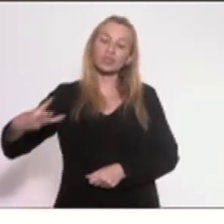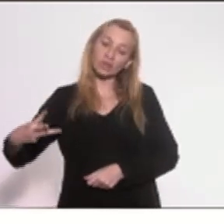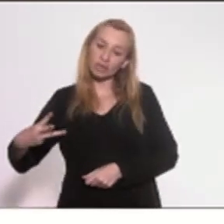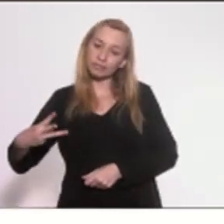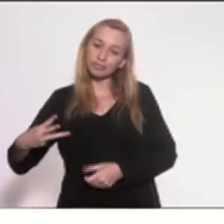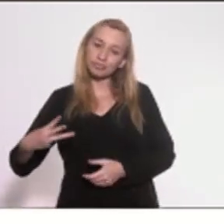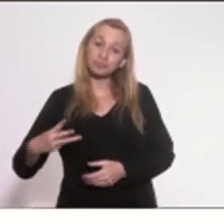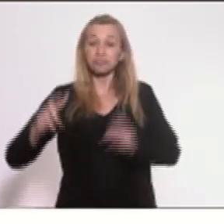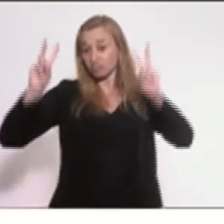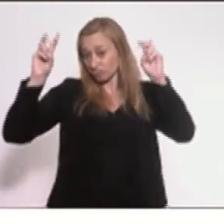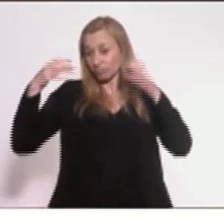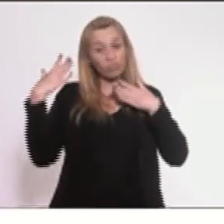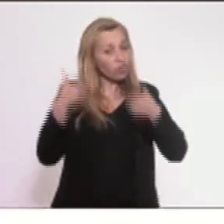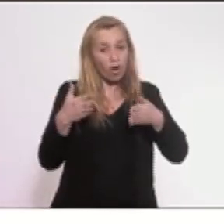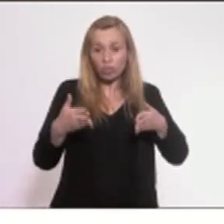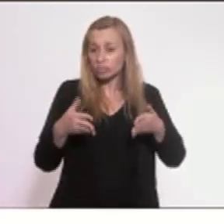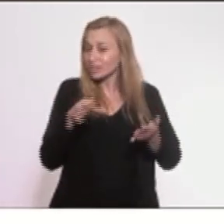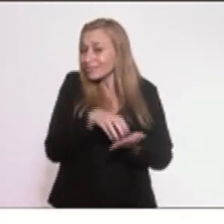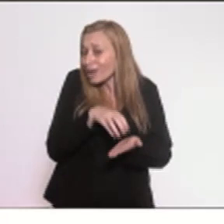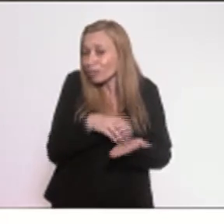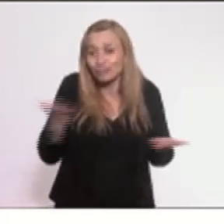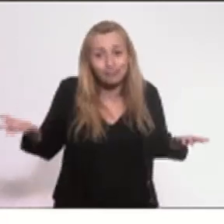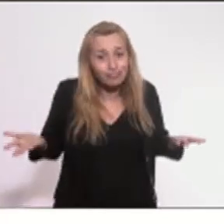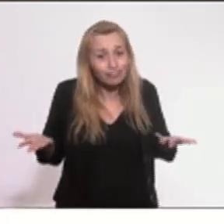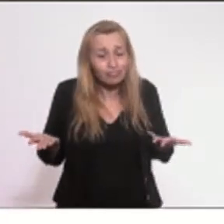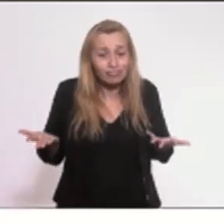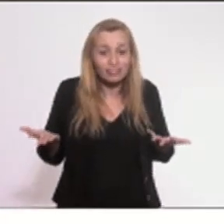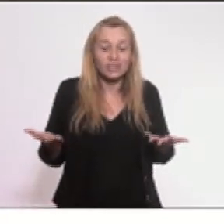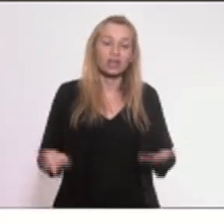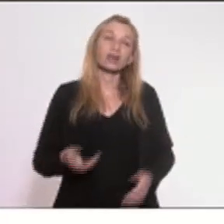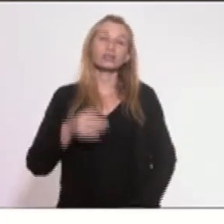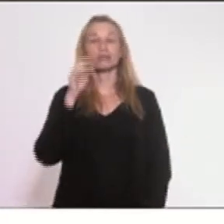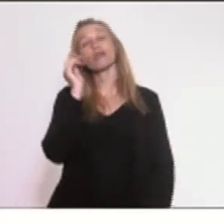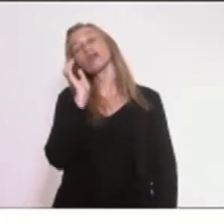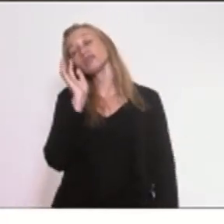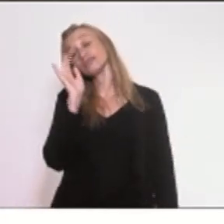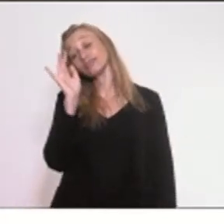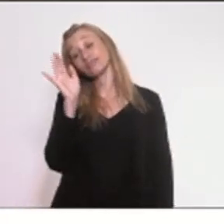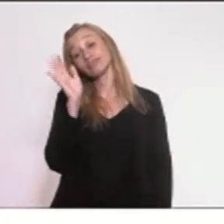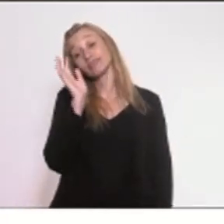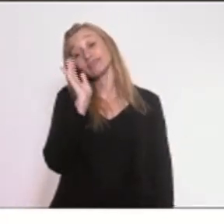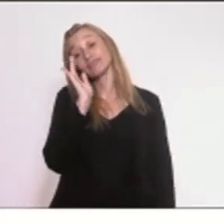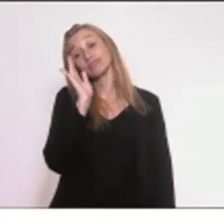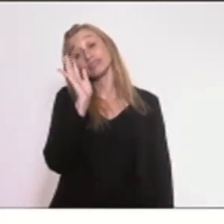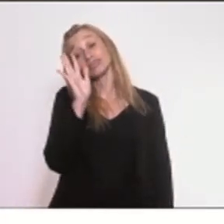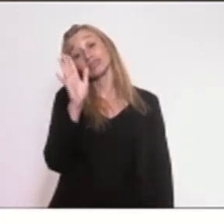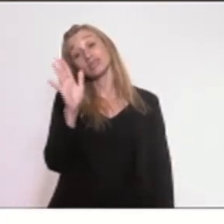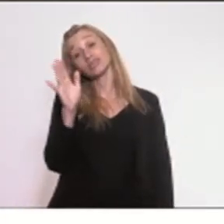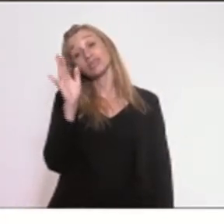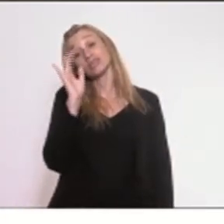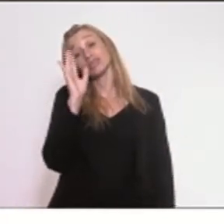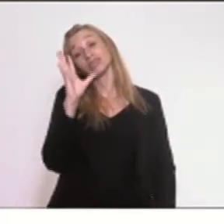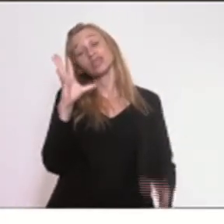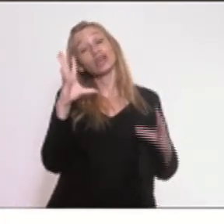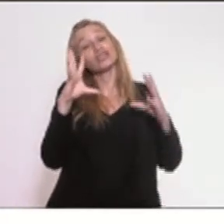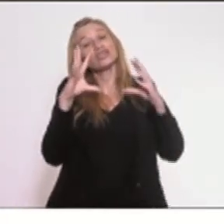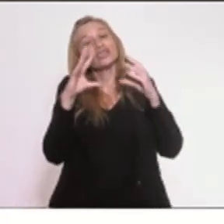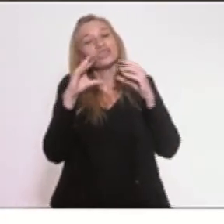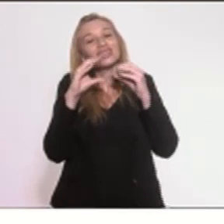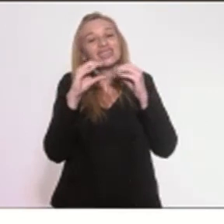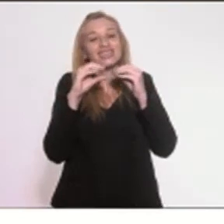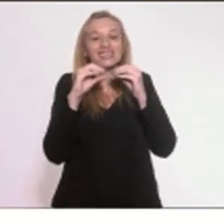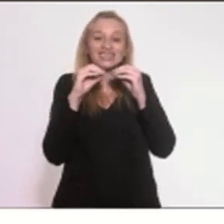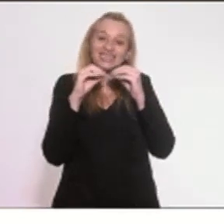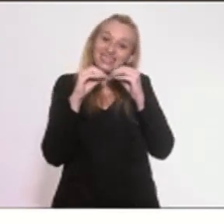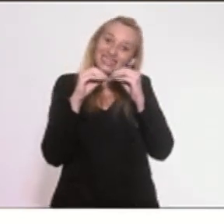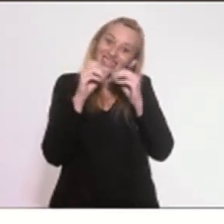as questões centrais, e não esses sonhos de uma noite de inverno, porque ainda